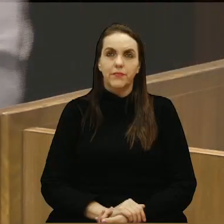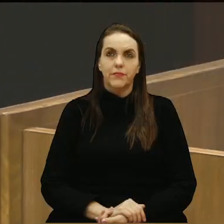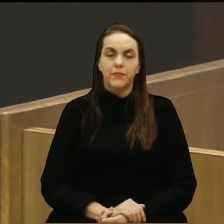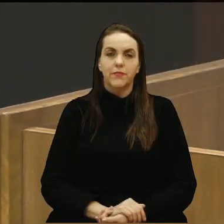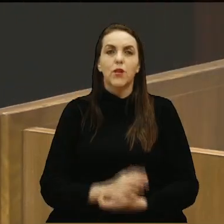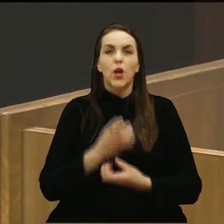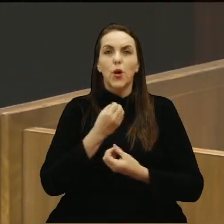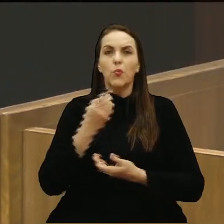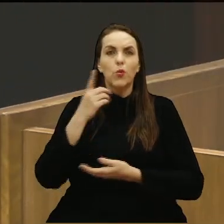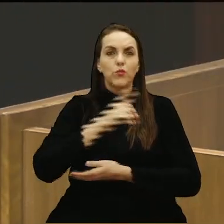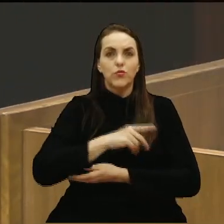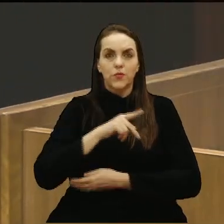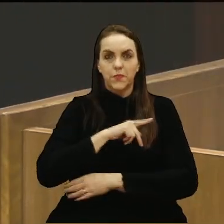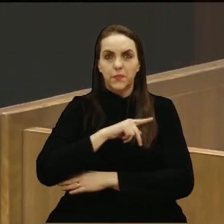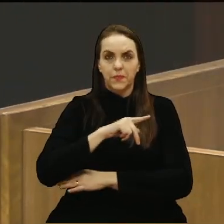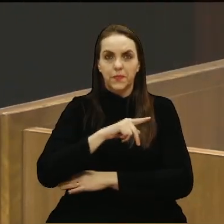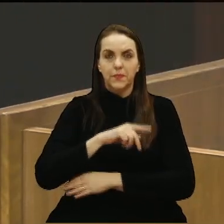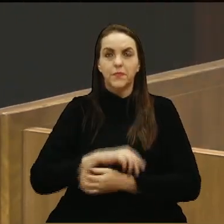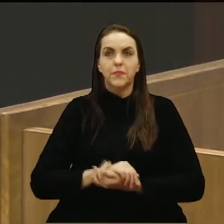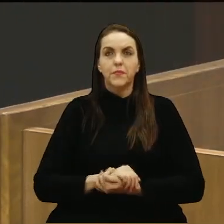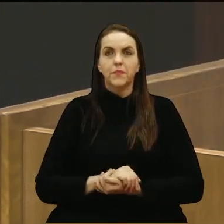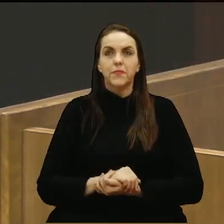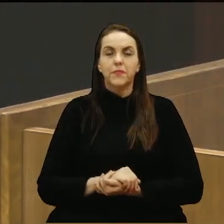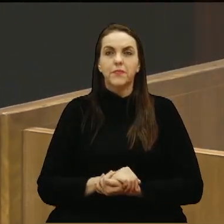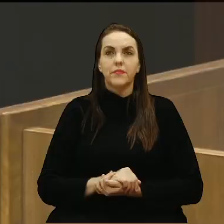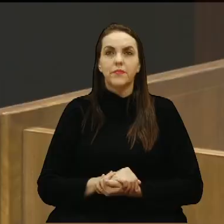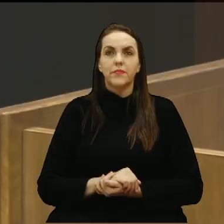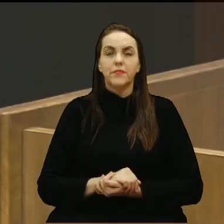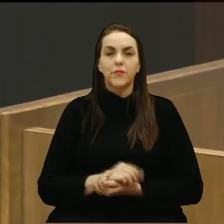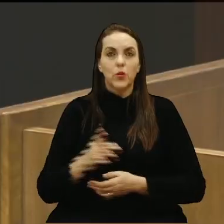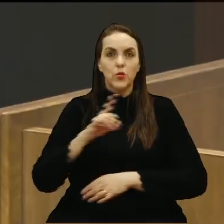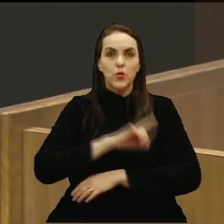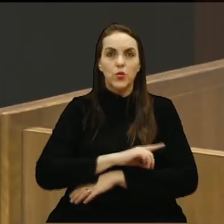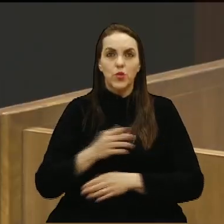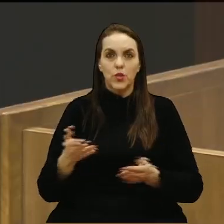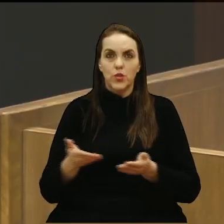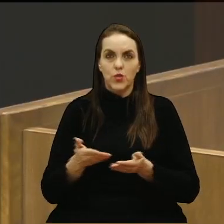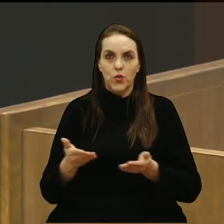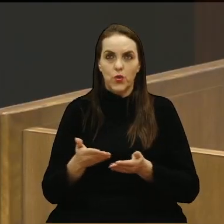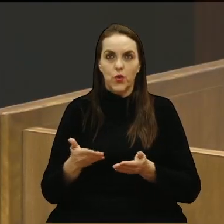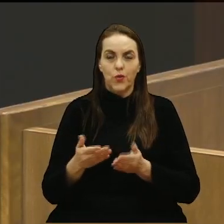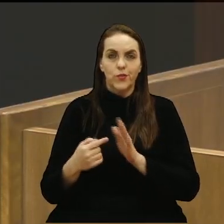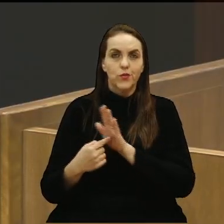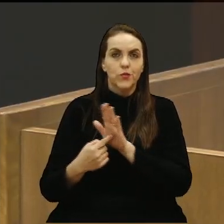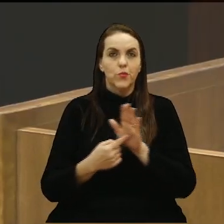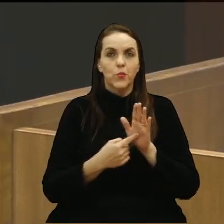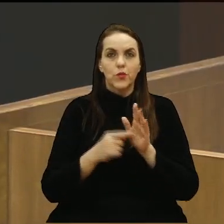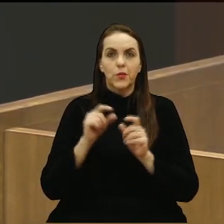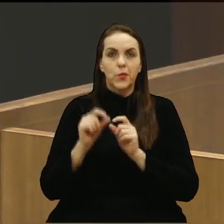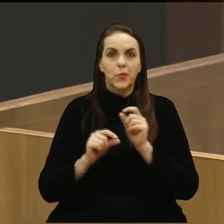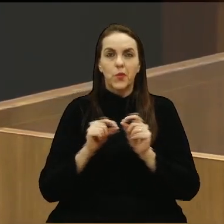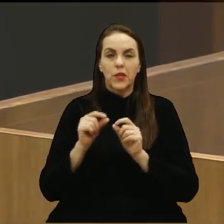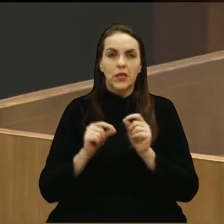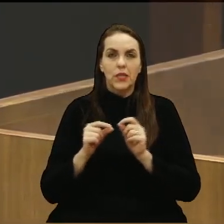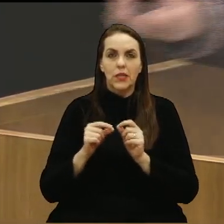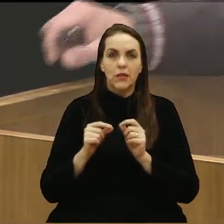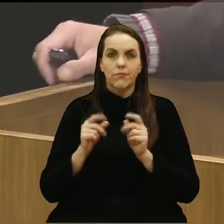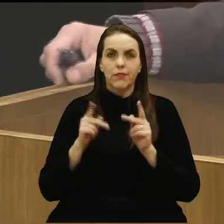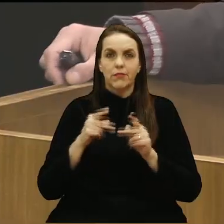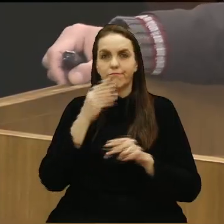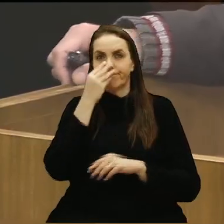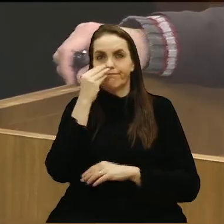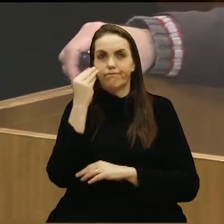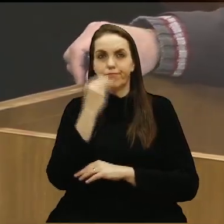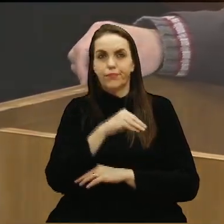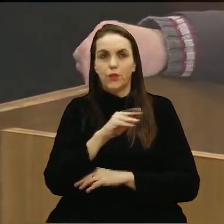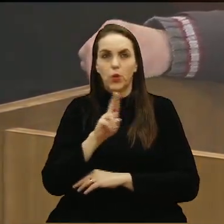Muito bom dia, presidente. Na data de hoje, venho mostrar um pouquinho aí o descaso lá na